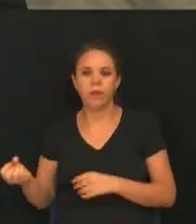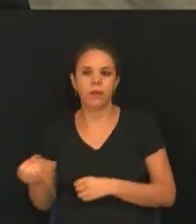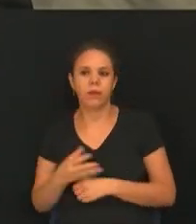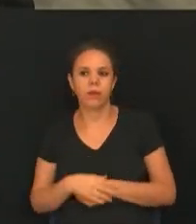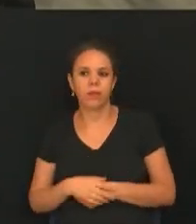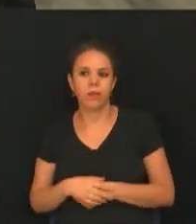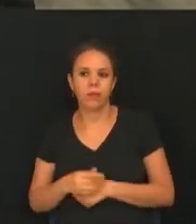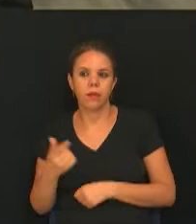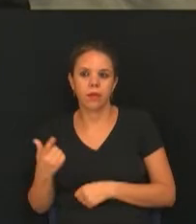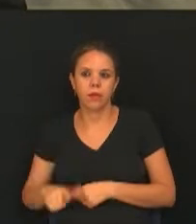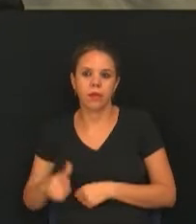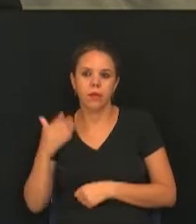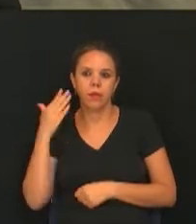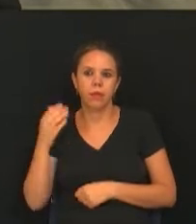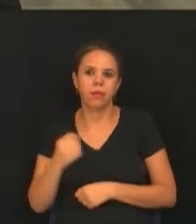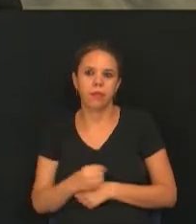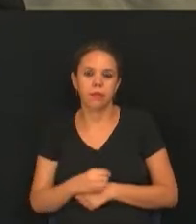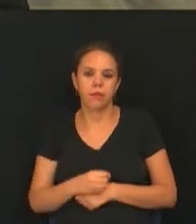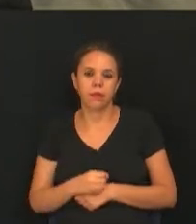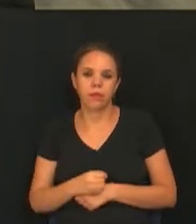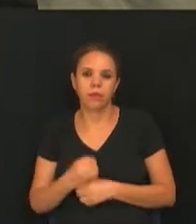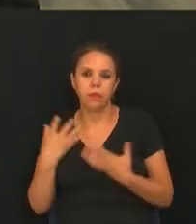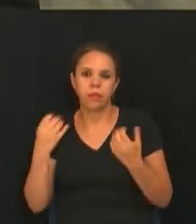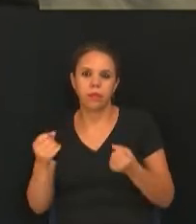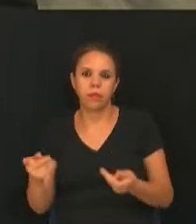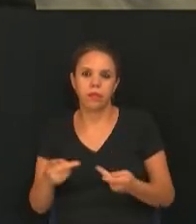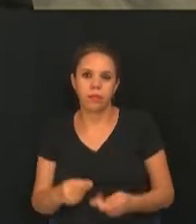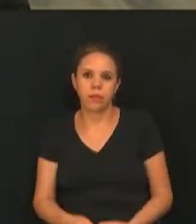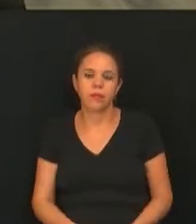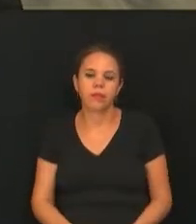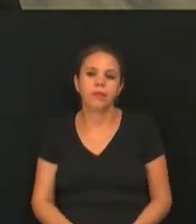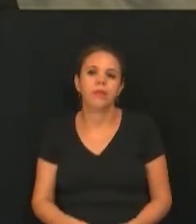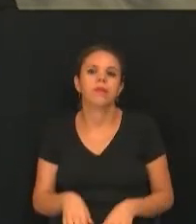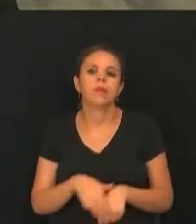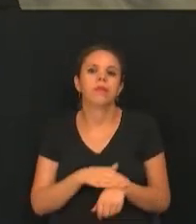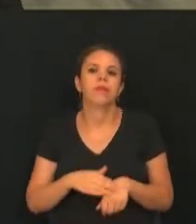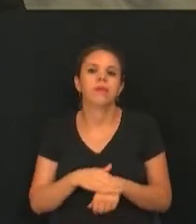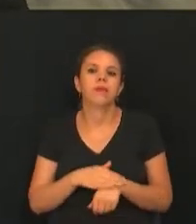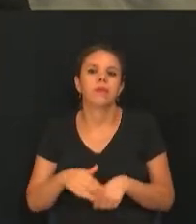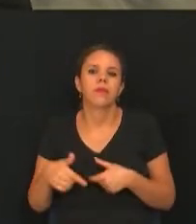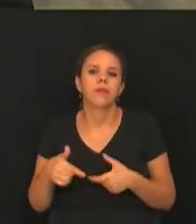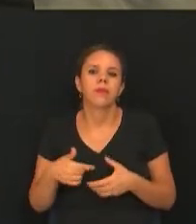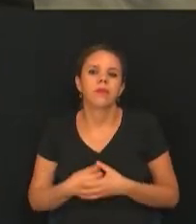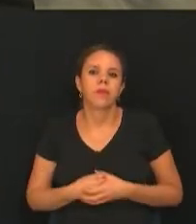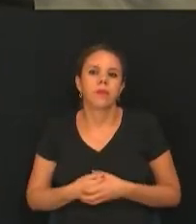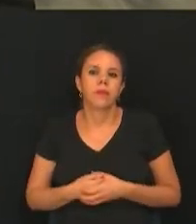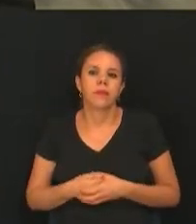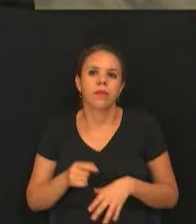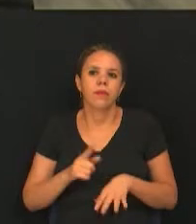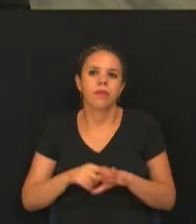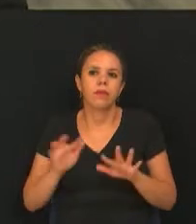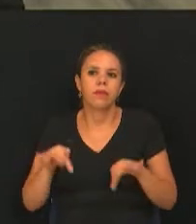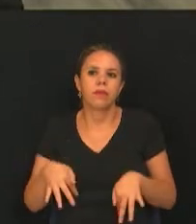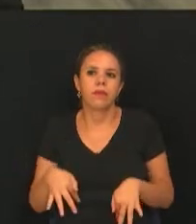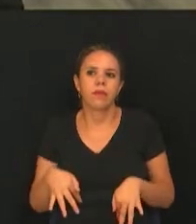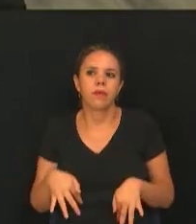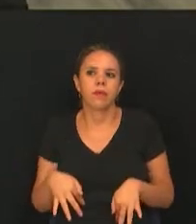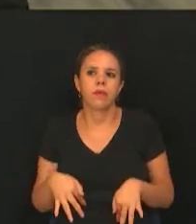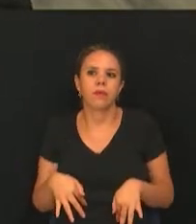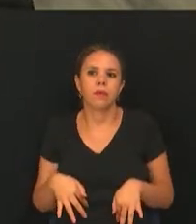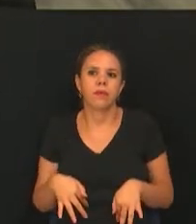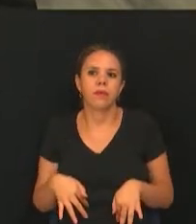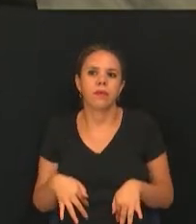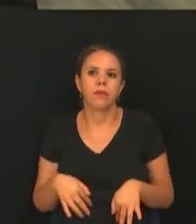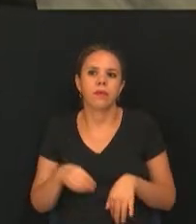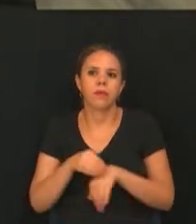mais uma vez, muito obrigada, viu, por aceitar o nosso convite e falar um pouquinho sobre o seu trabalho. Infelizmente, o tempo é curto, mas já deu o